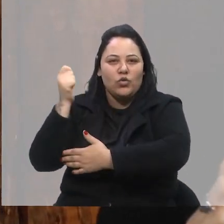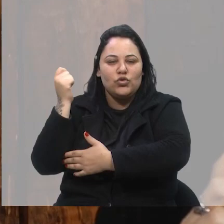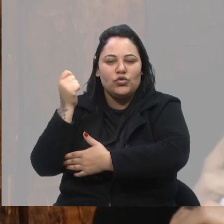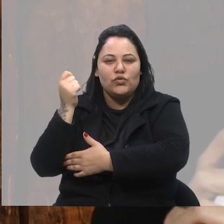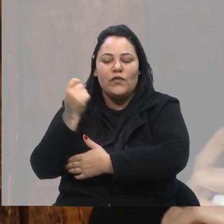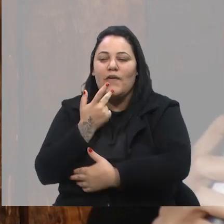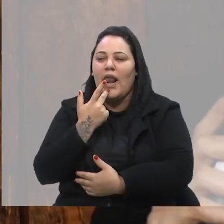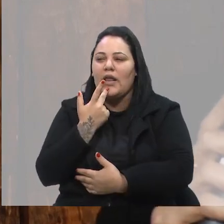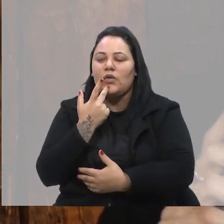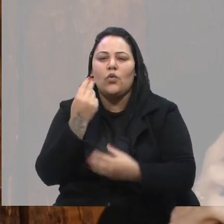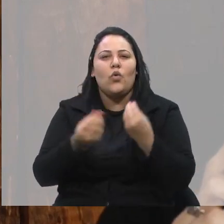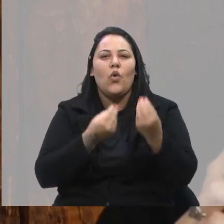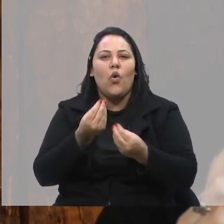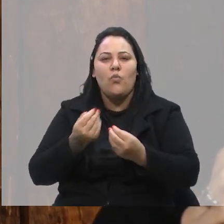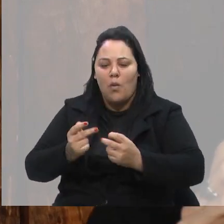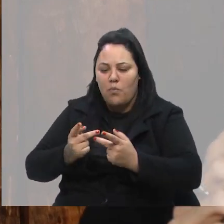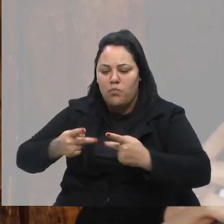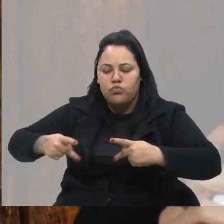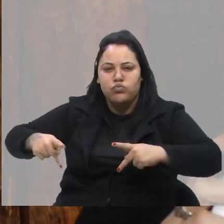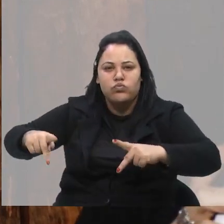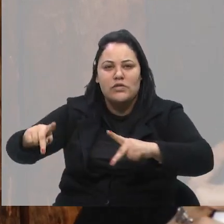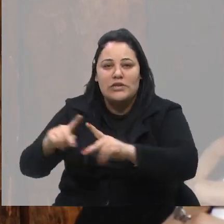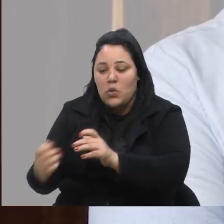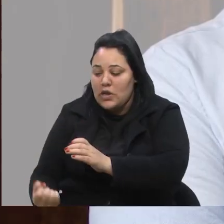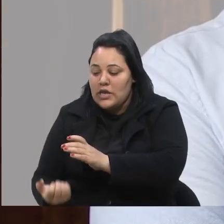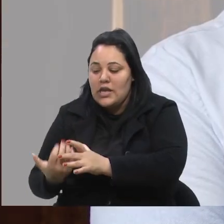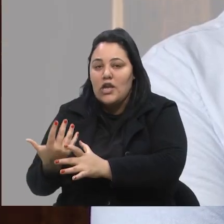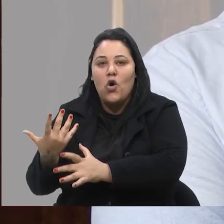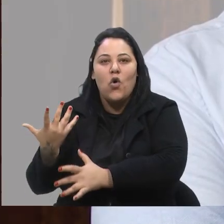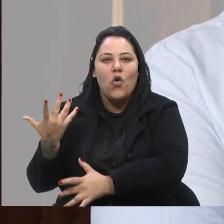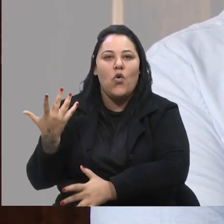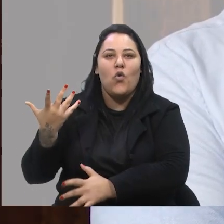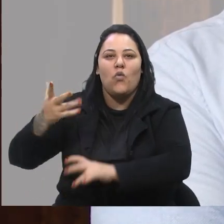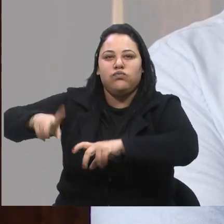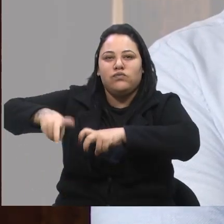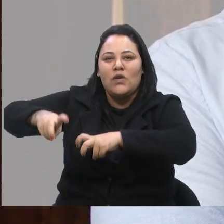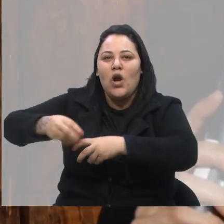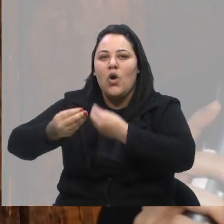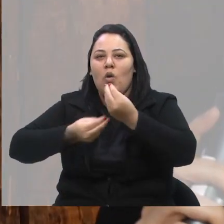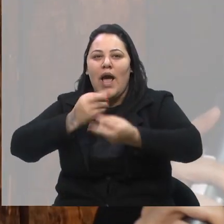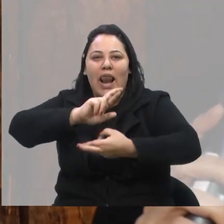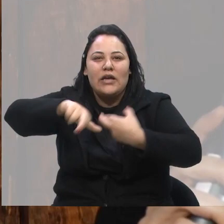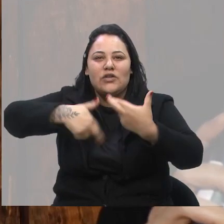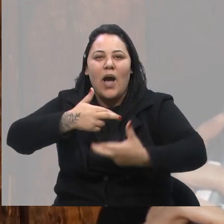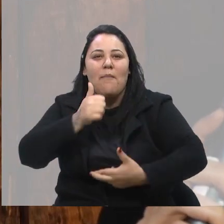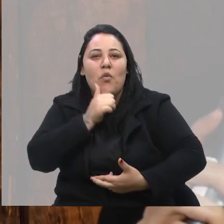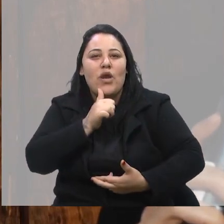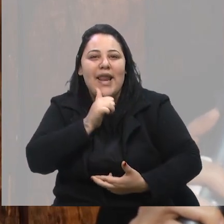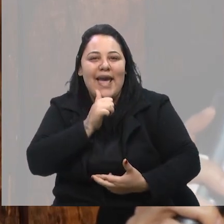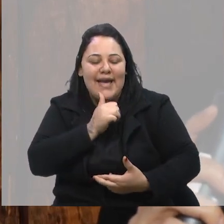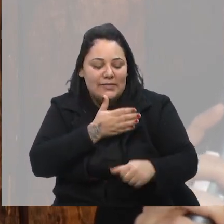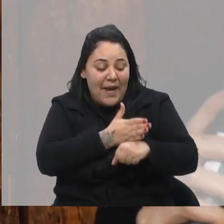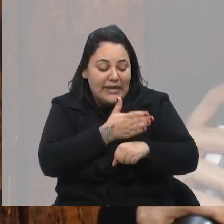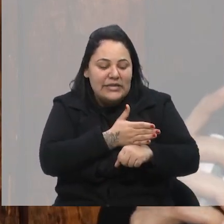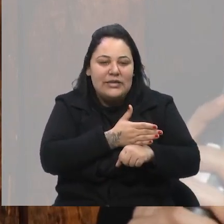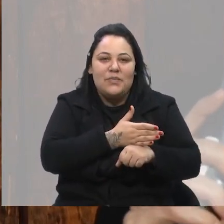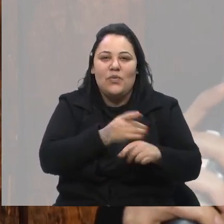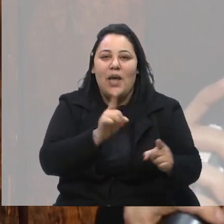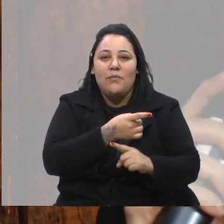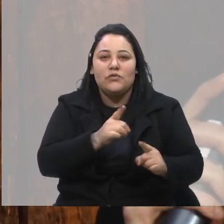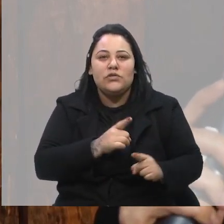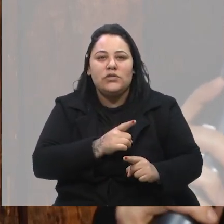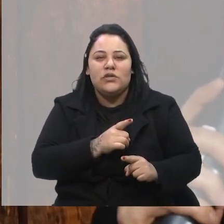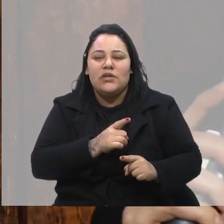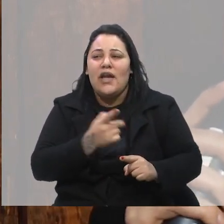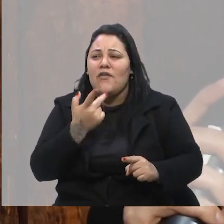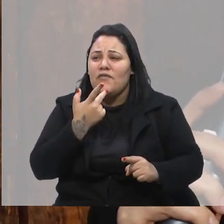questão como os povos originários aparecem nessa música, como as questões das mulheres aparecem nessa música. Quando eu falo da